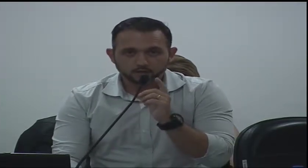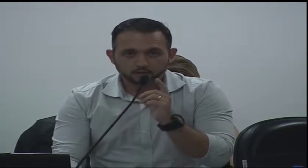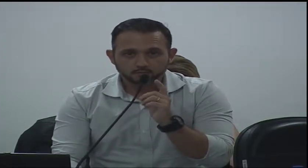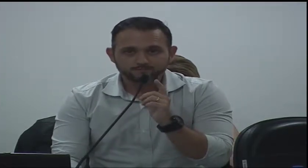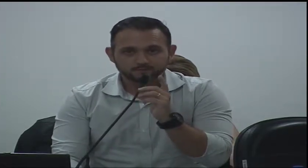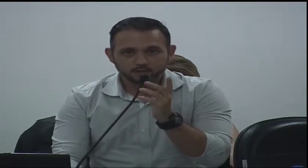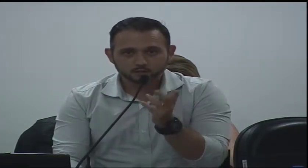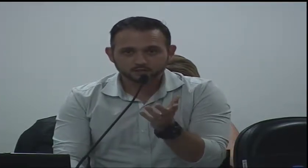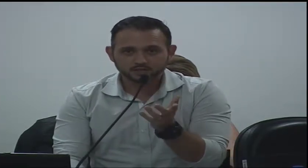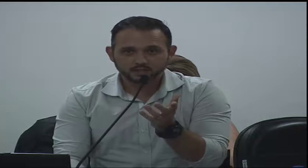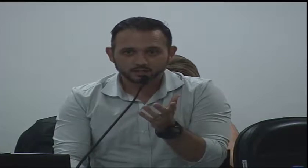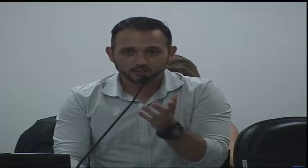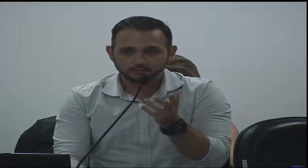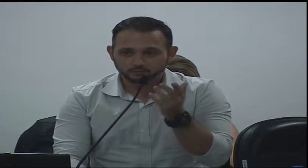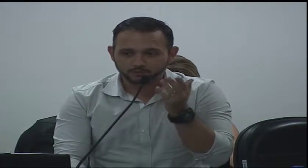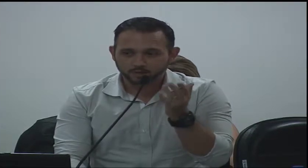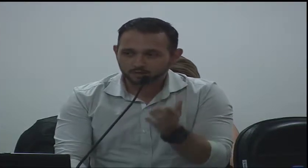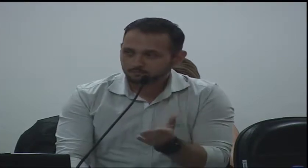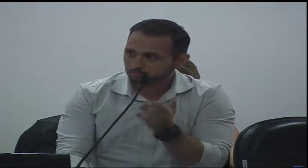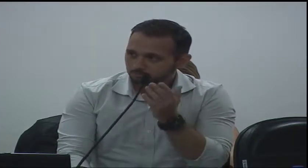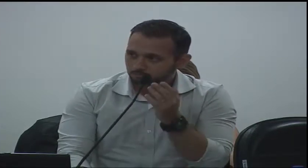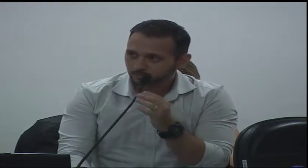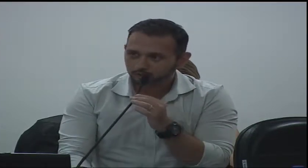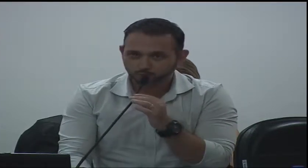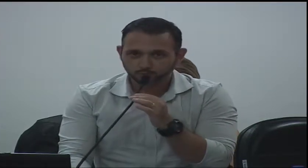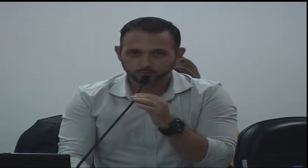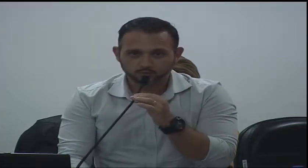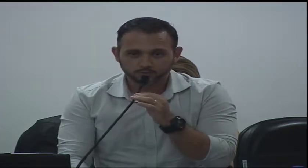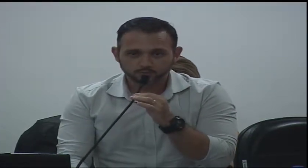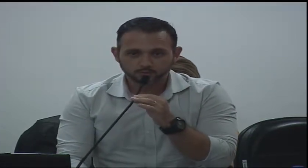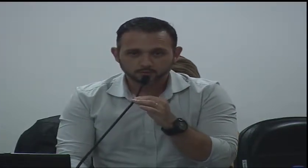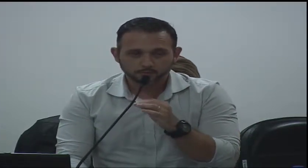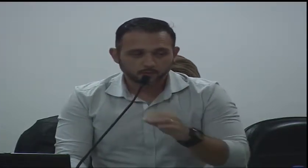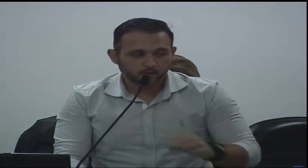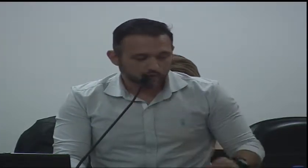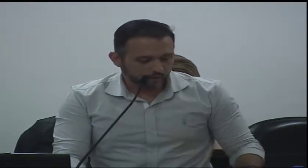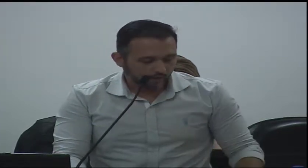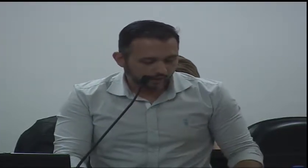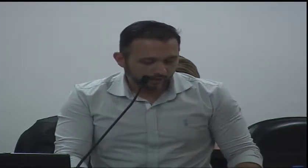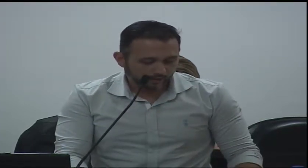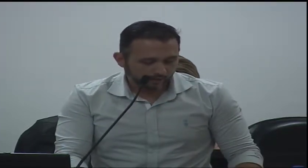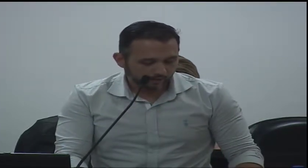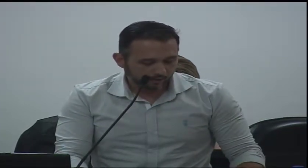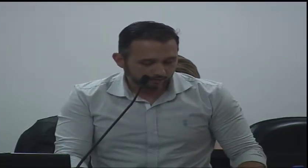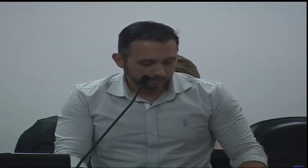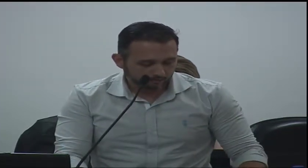E eu gostaria de falar mais um ponto.